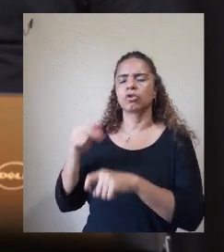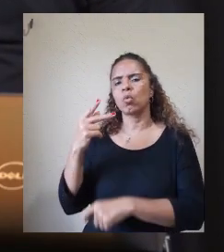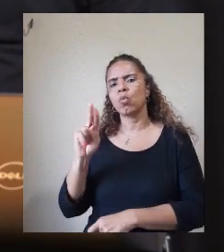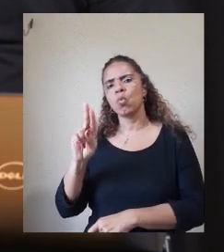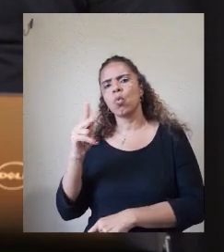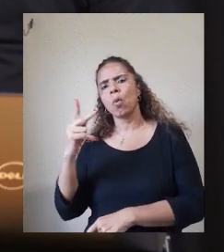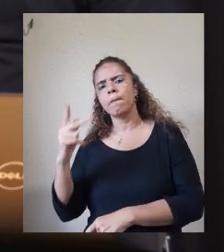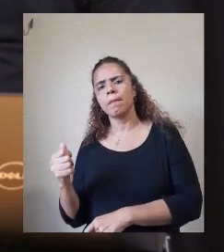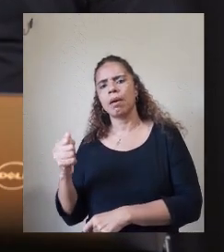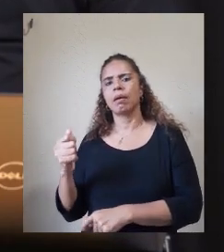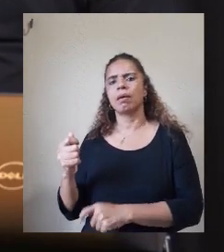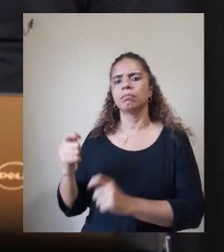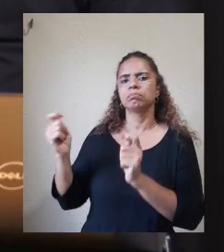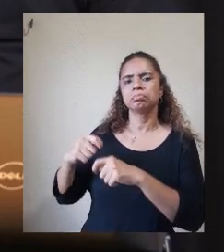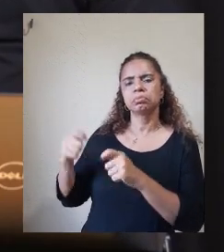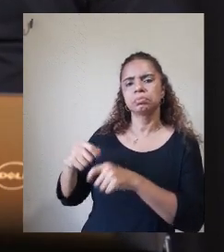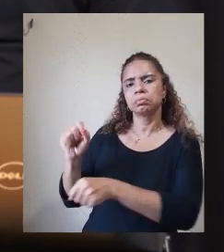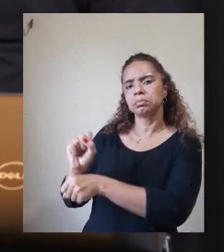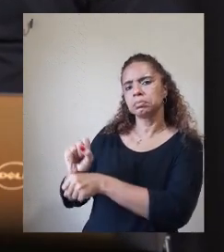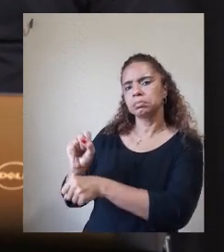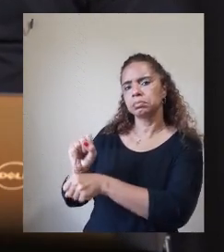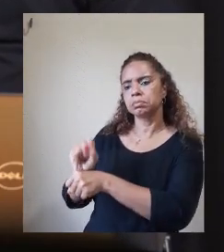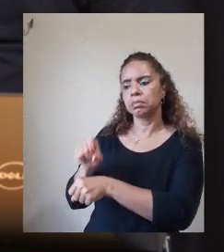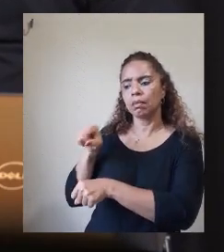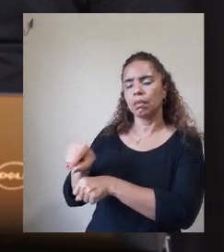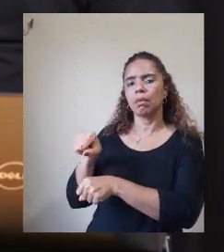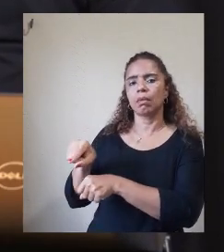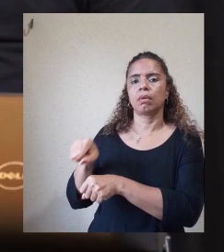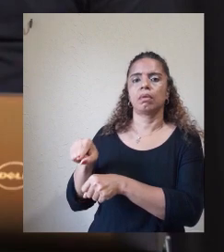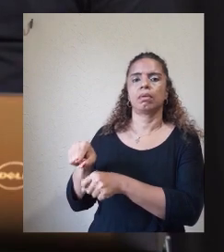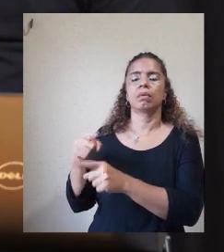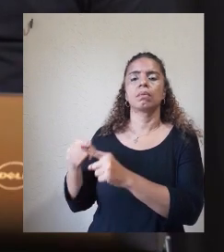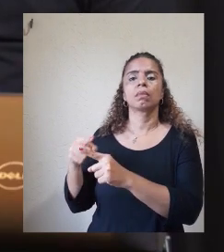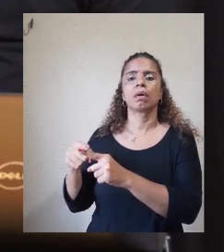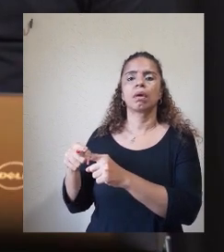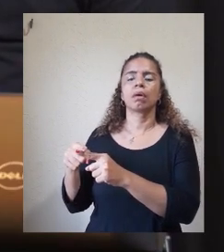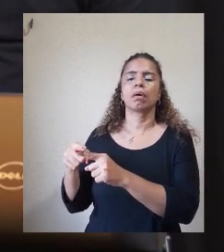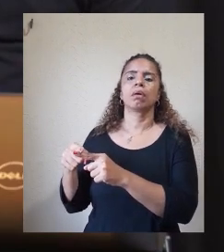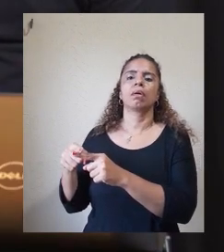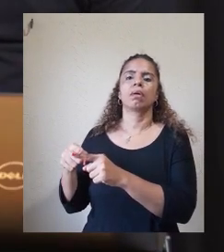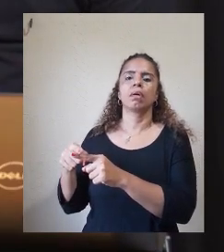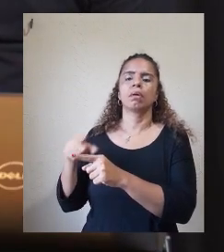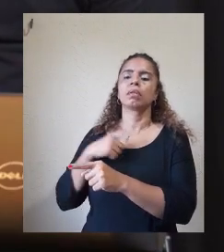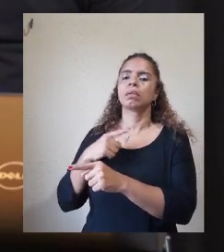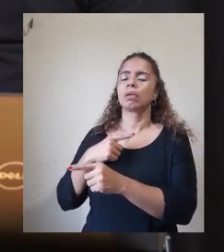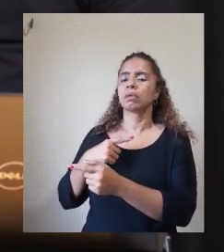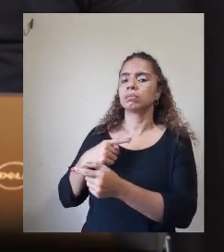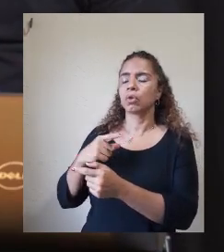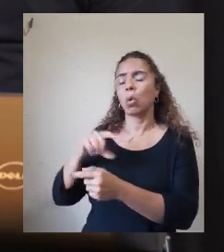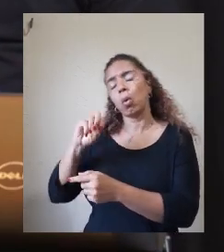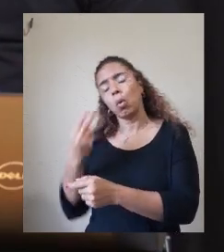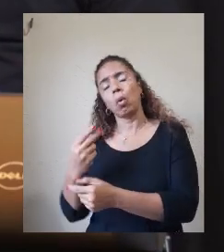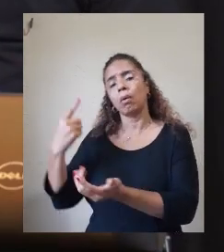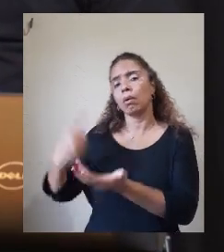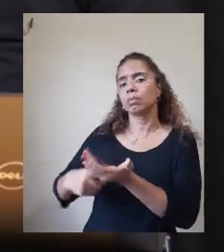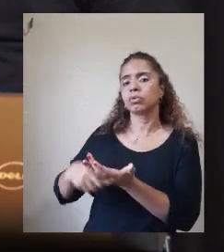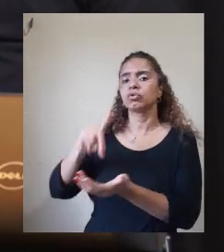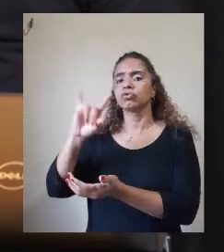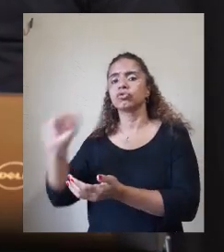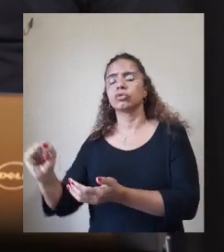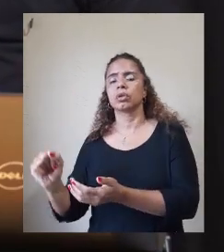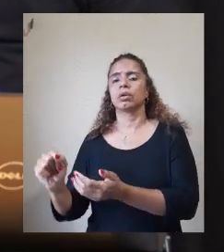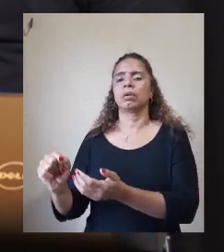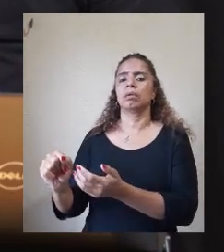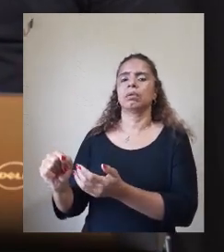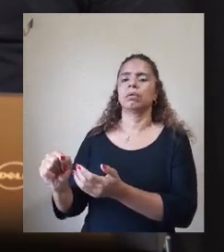superlotação nas salas de espera, porque você acaba gerindo as consultas eletivas, né? Pertence que está estável, não precisa ir ao posto,